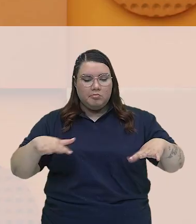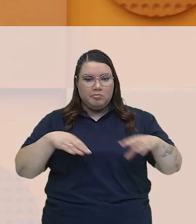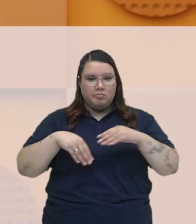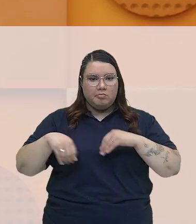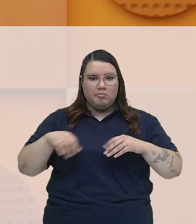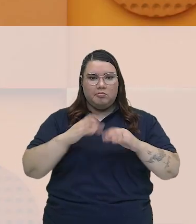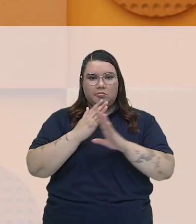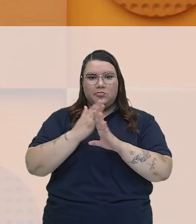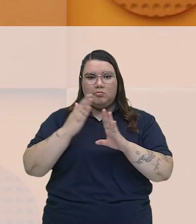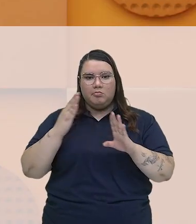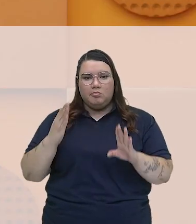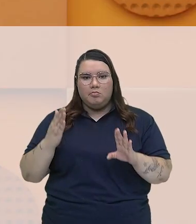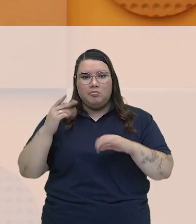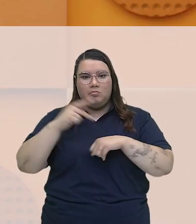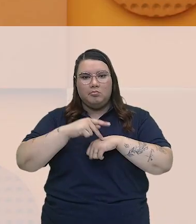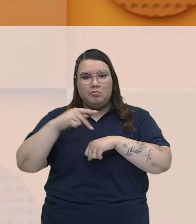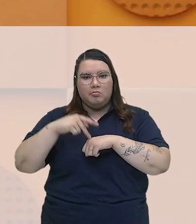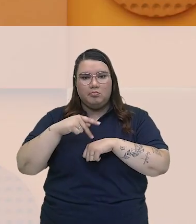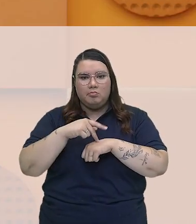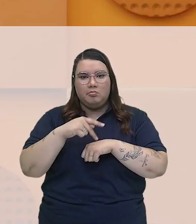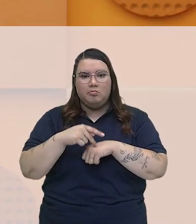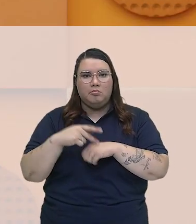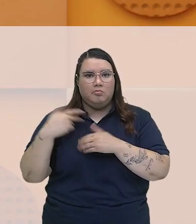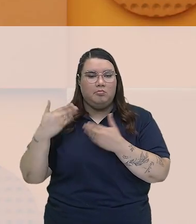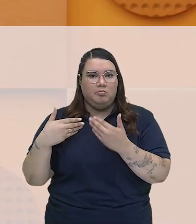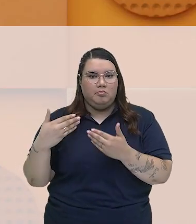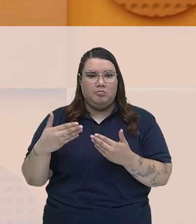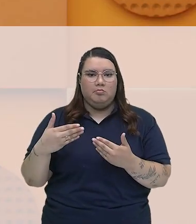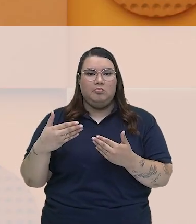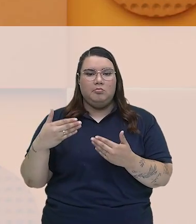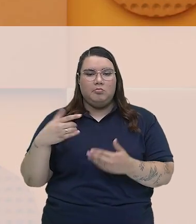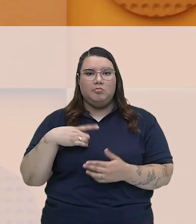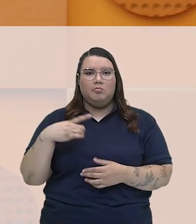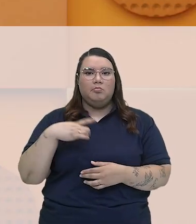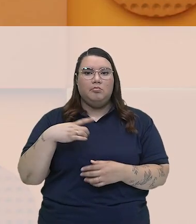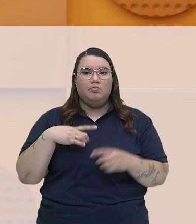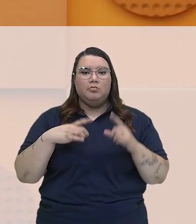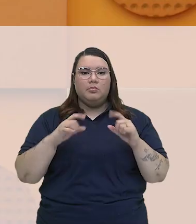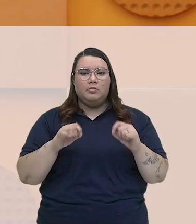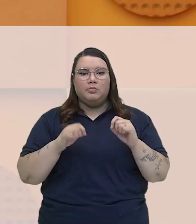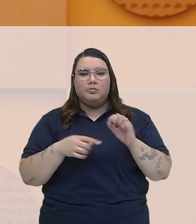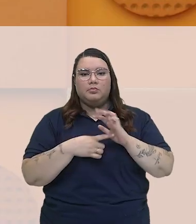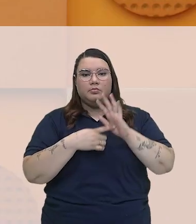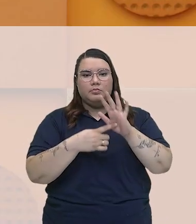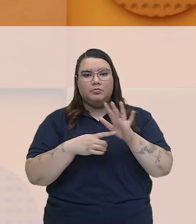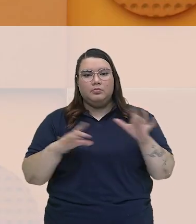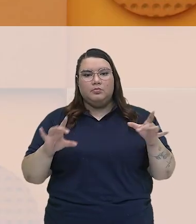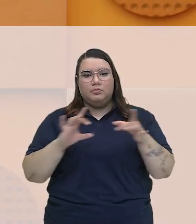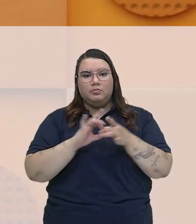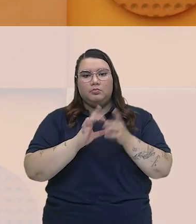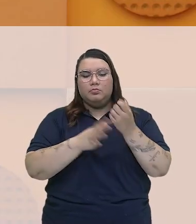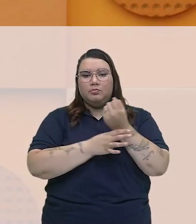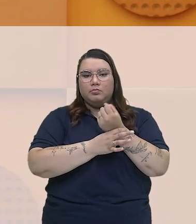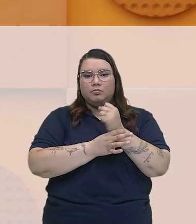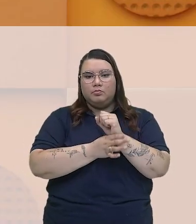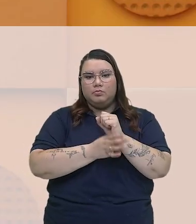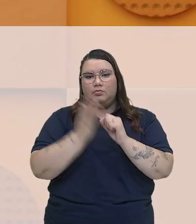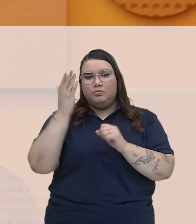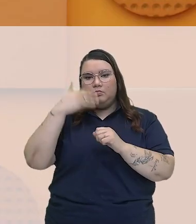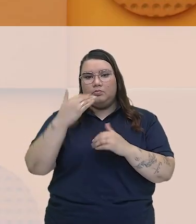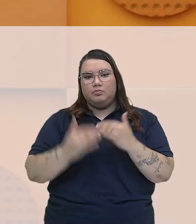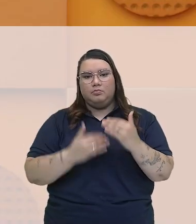foi encontrado ali rochas mais recentes, que veio ali trazer o embasamento para